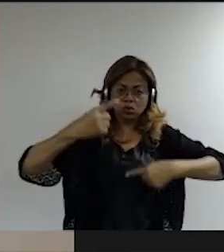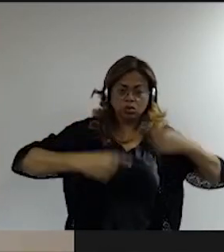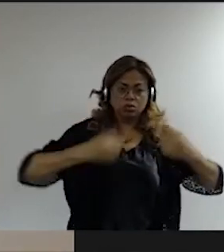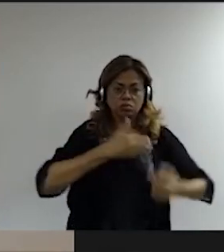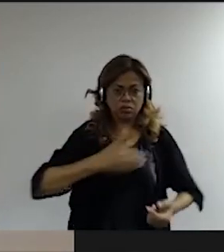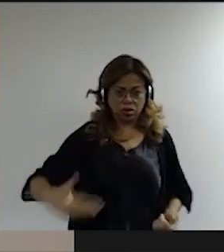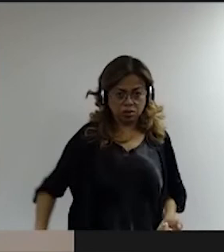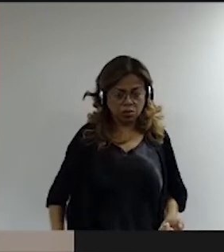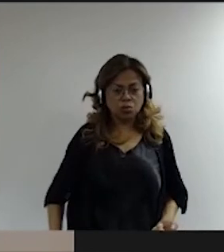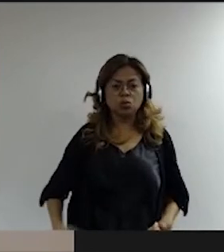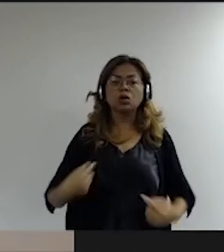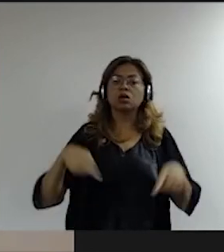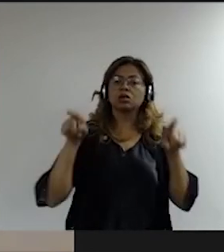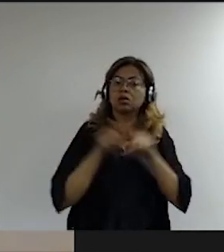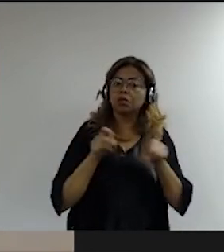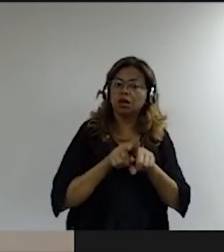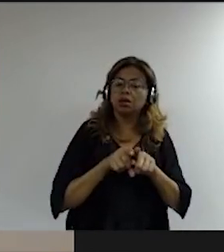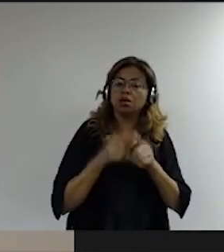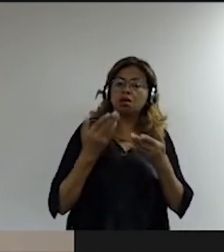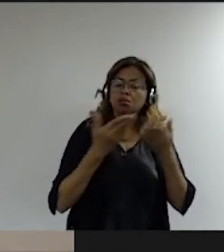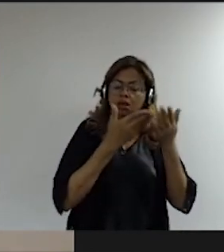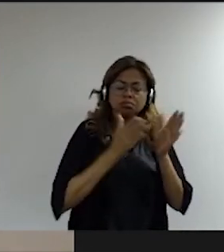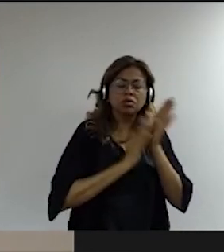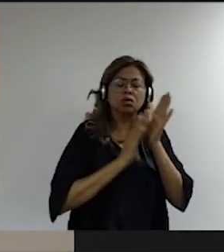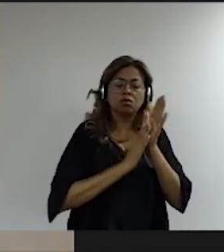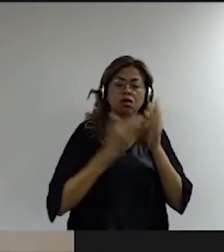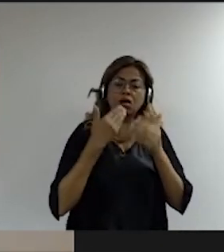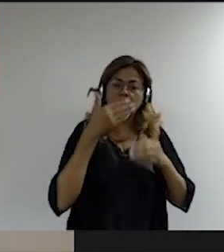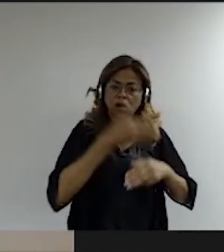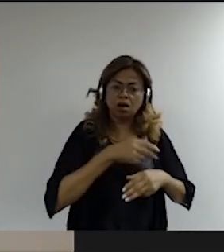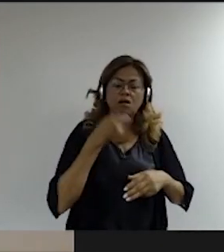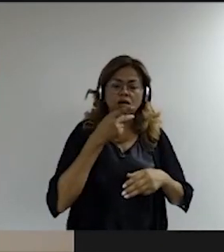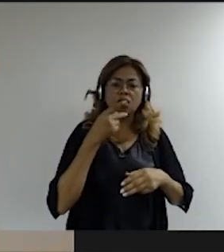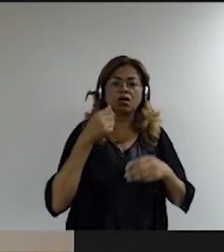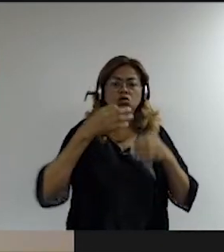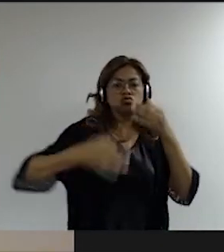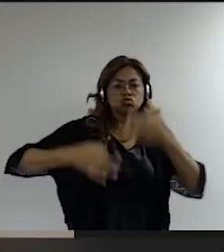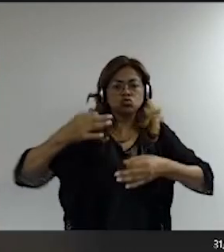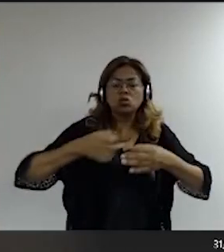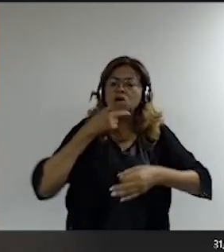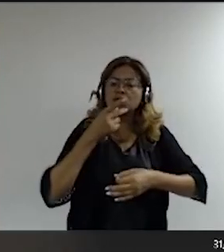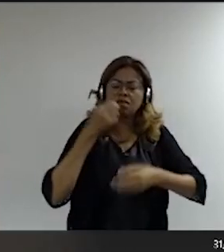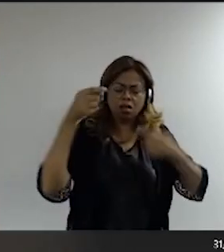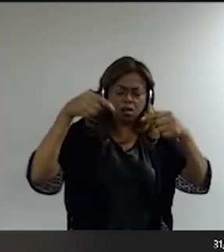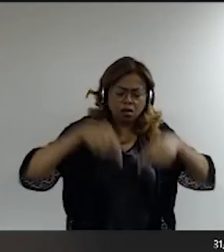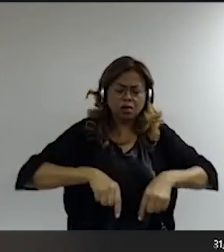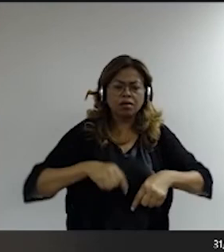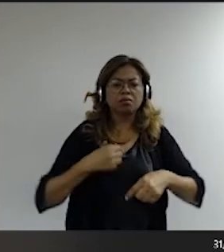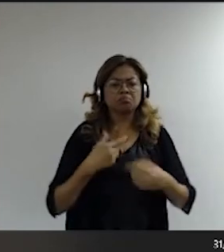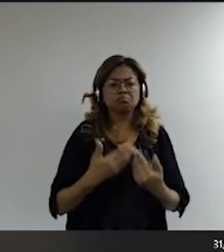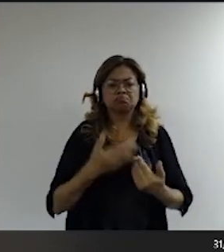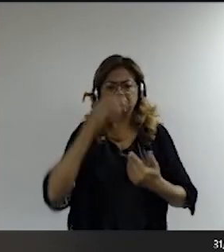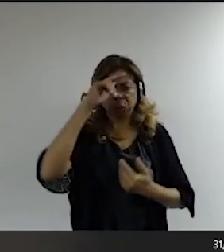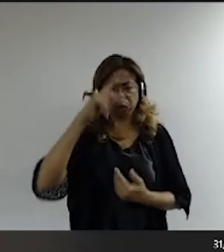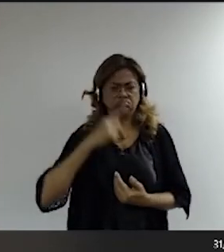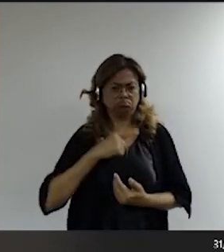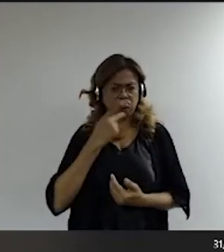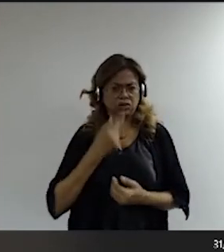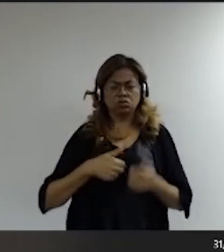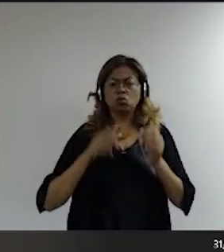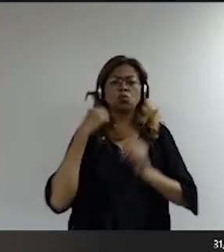esse compromisso de Vossa Excelência com a imparcialidade do magistrado. Eu digo sempre isso, né?